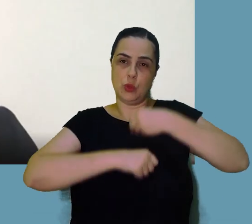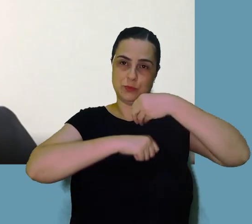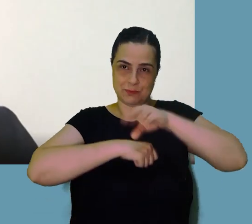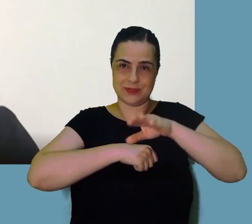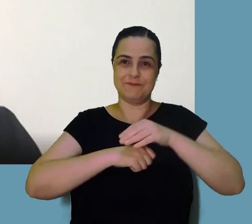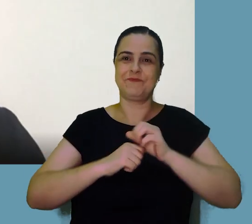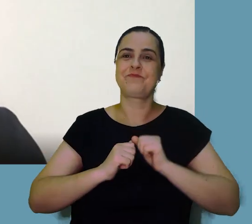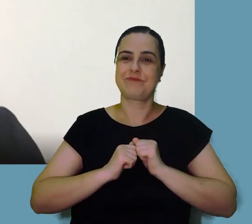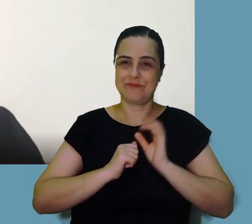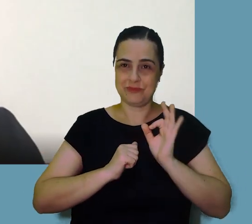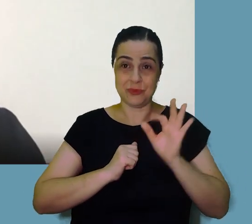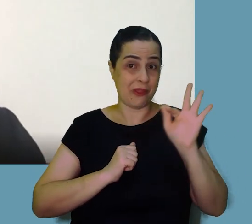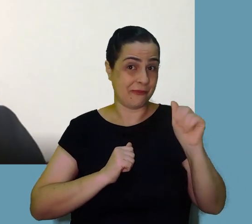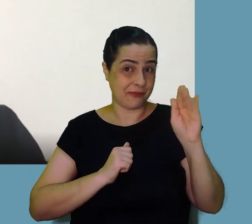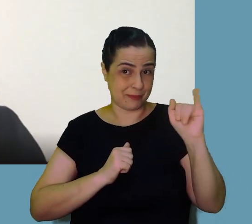Fabi?